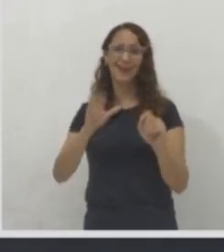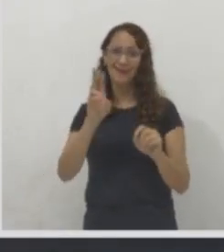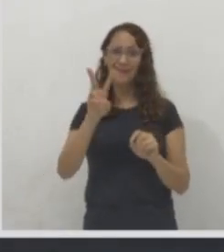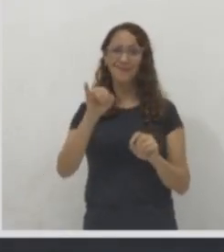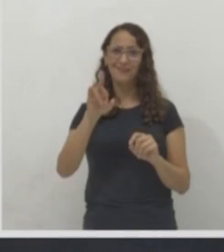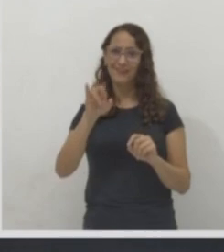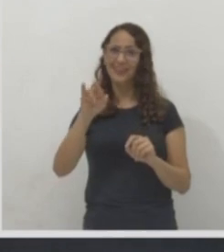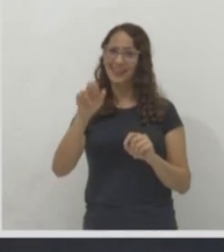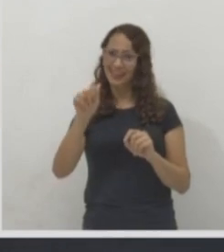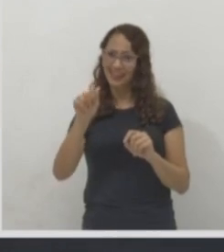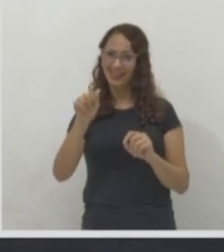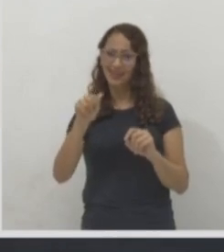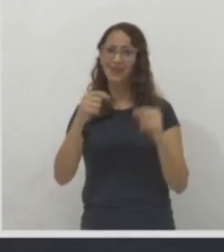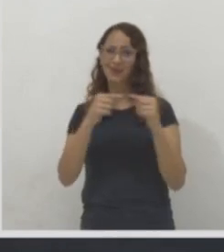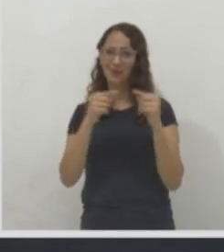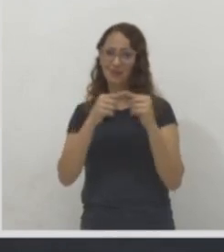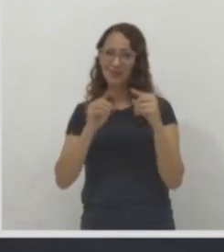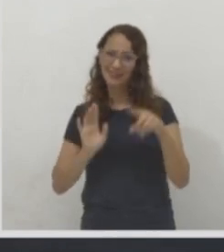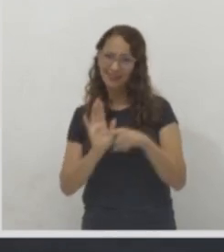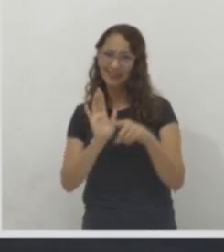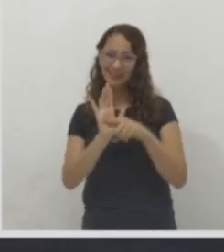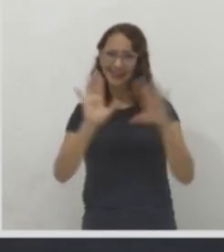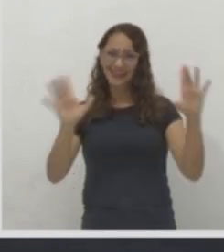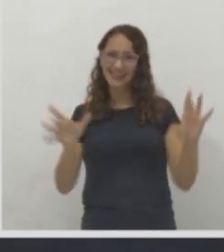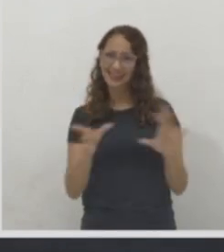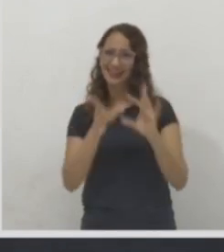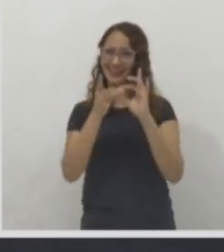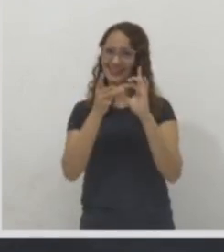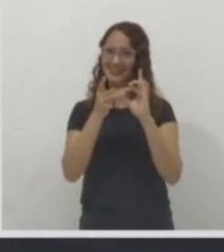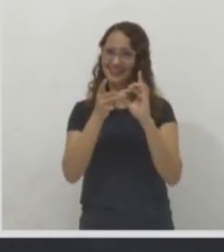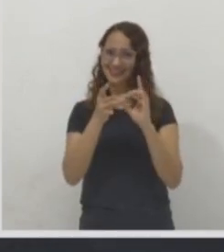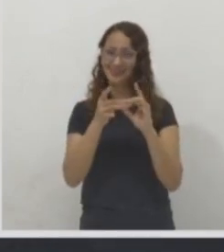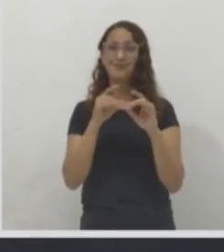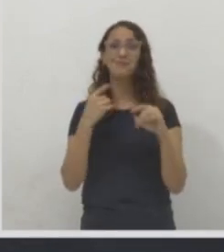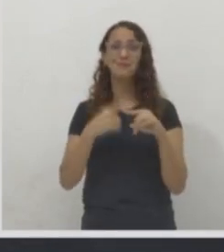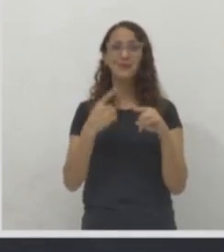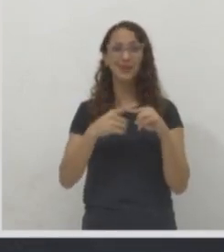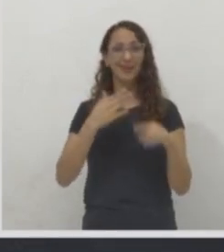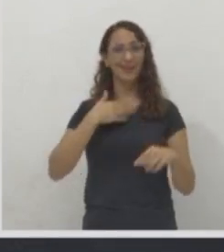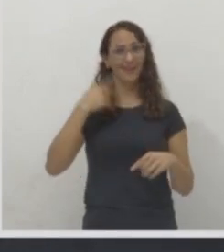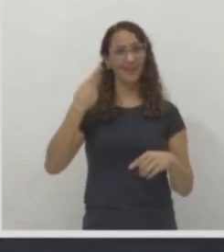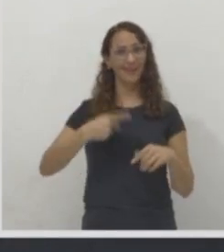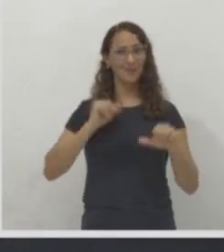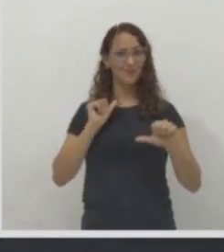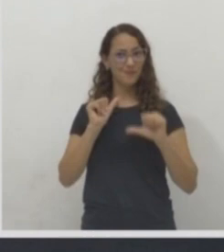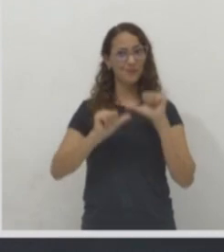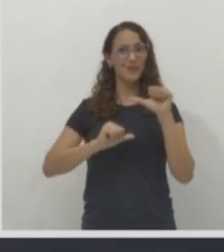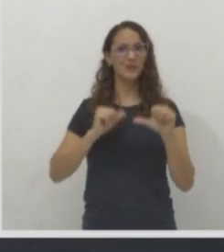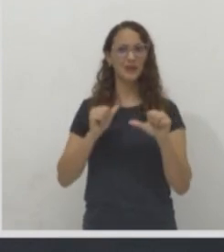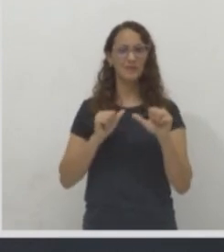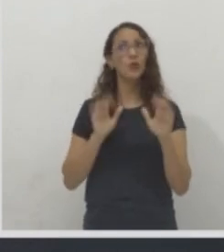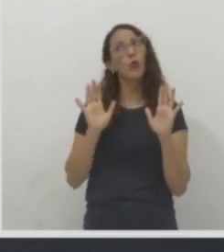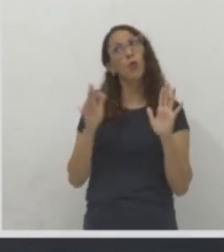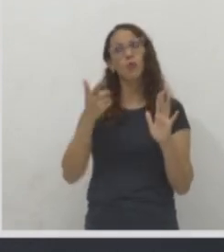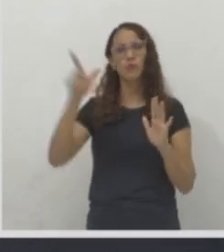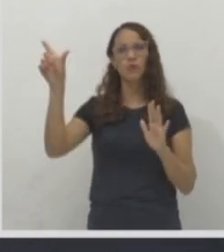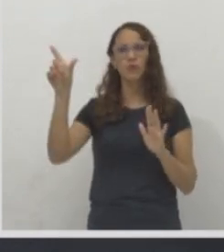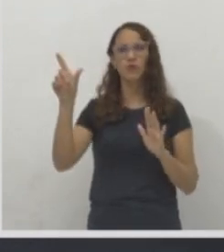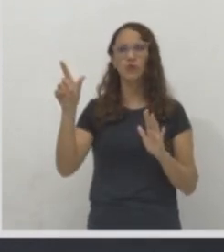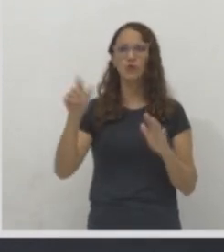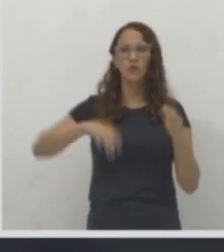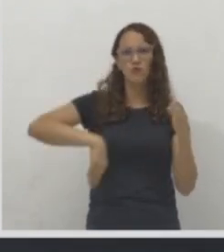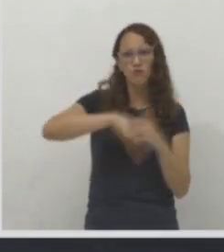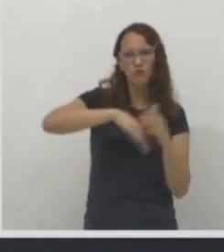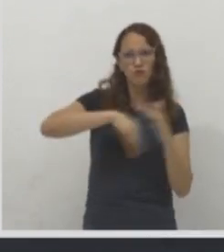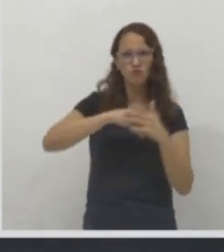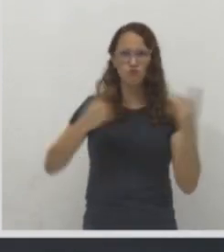se comportar como um verbo de ligação aí. Entenderam? E se eu digo, então, o jogo virou? O jogo virou